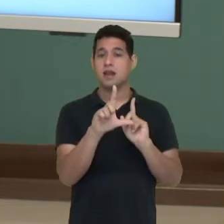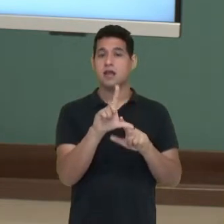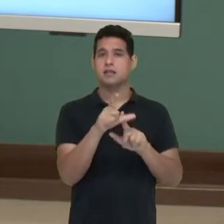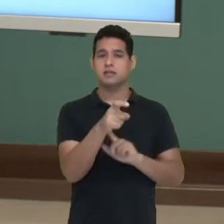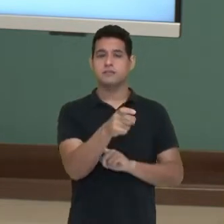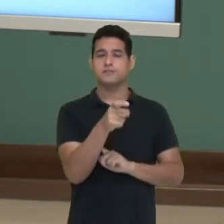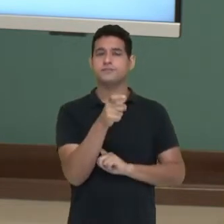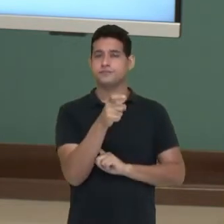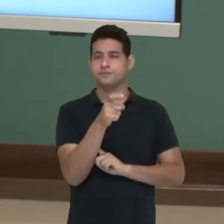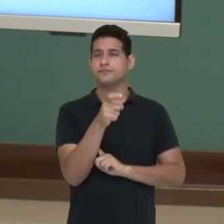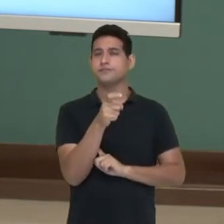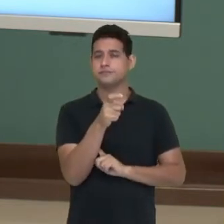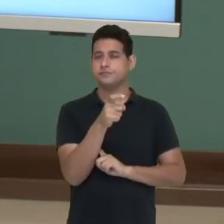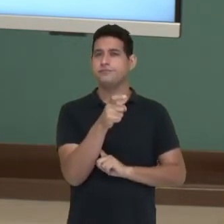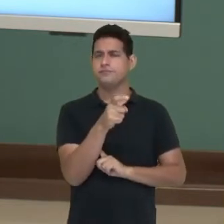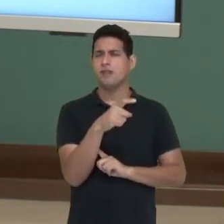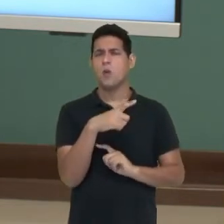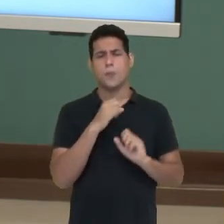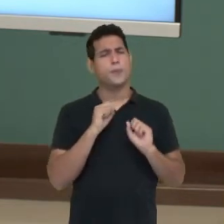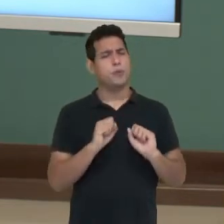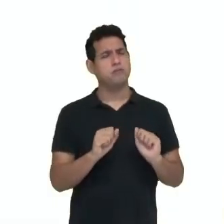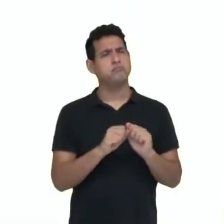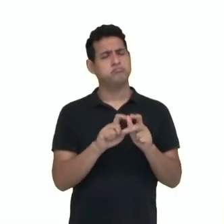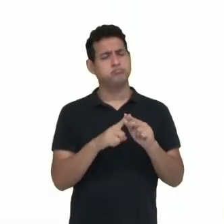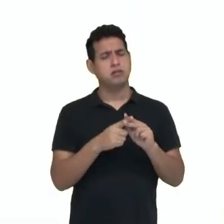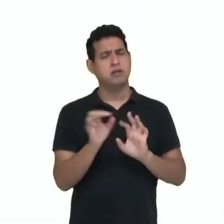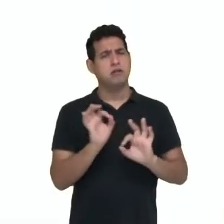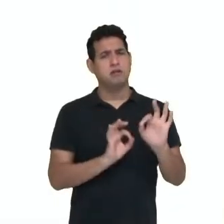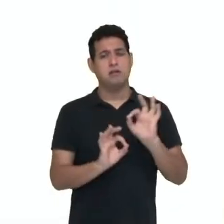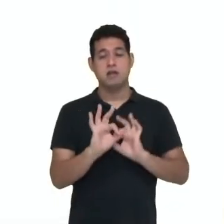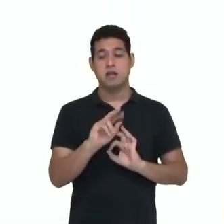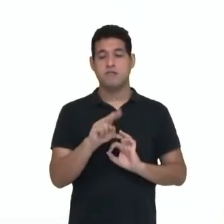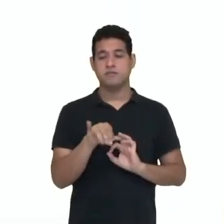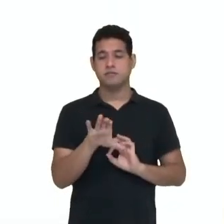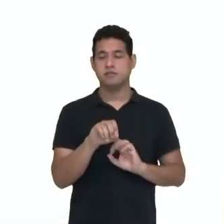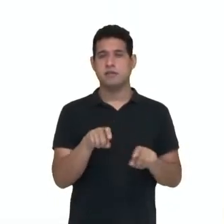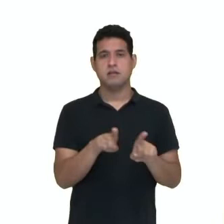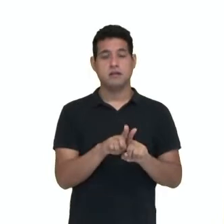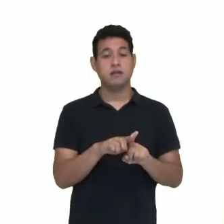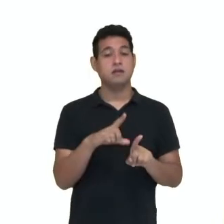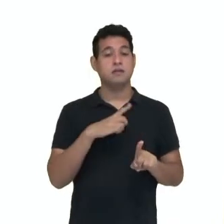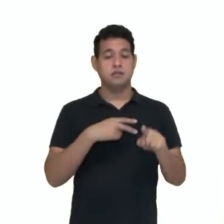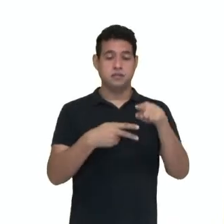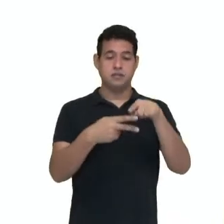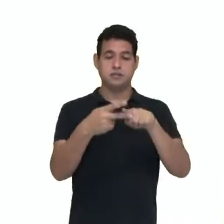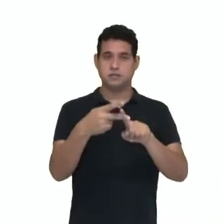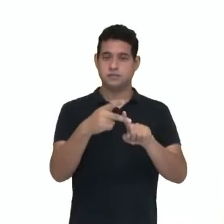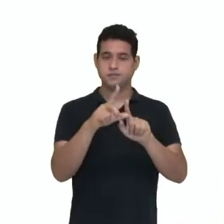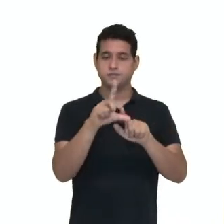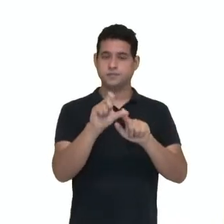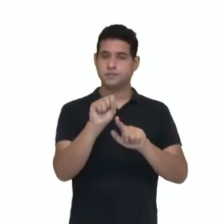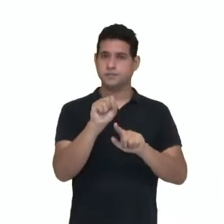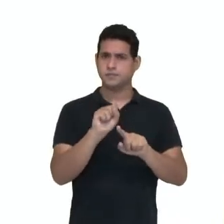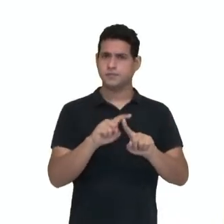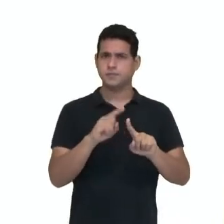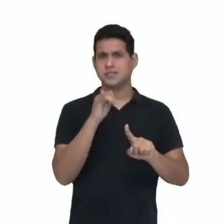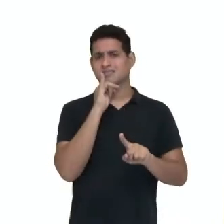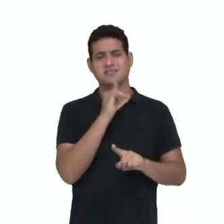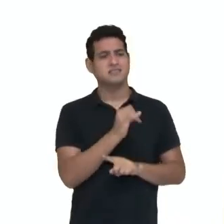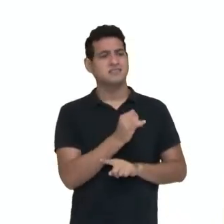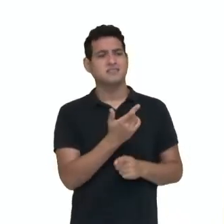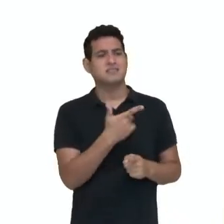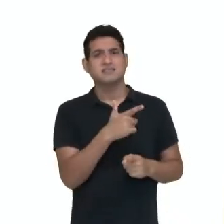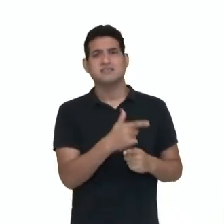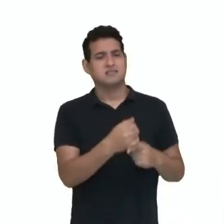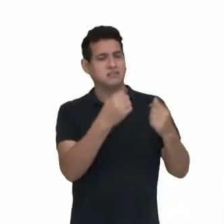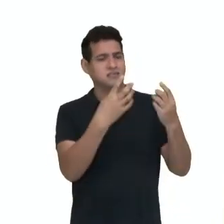x. Então, eu tenho como resolver. A função escrita dessa forma, ó, eu tenho duas letras. Então, assim, não tem como